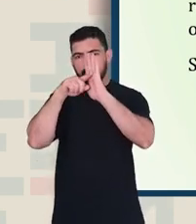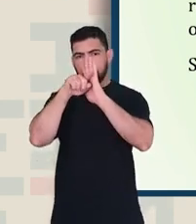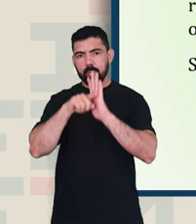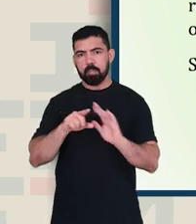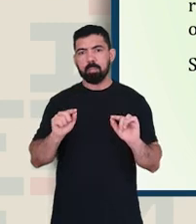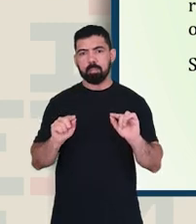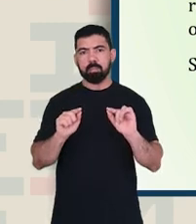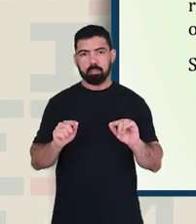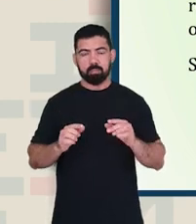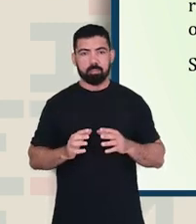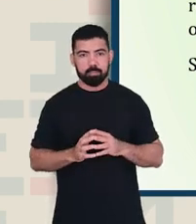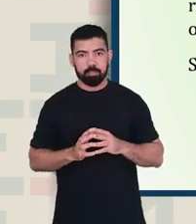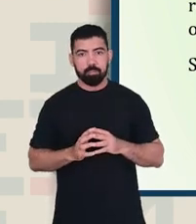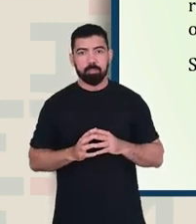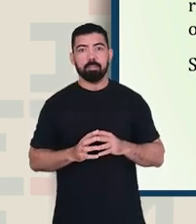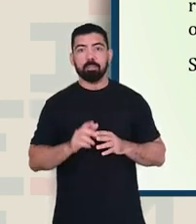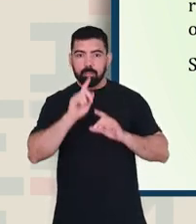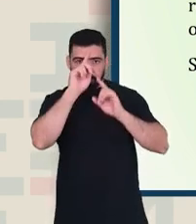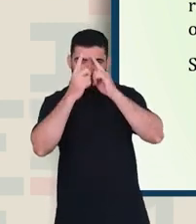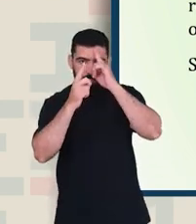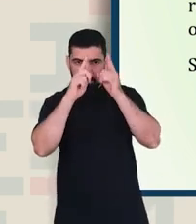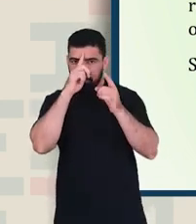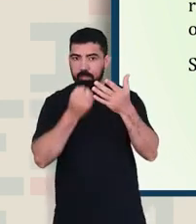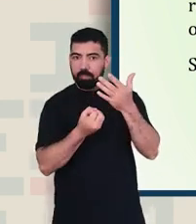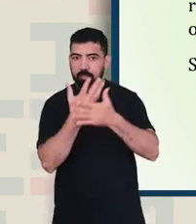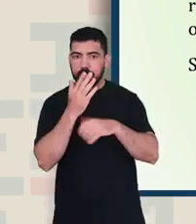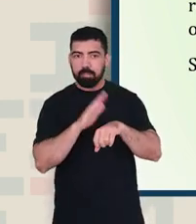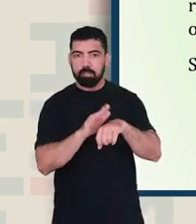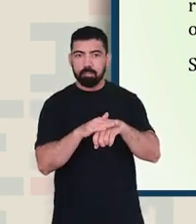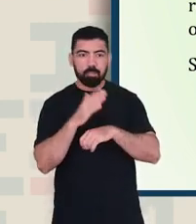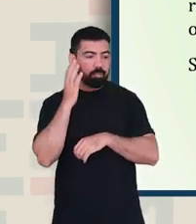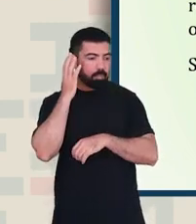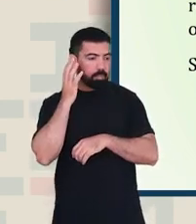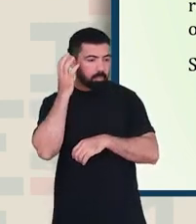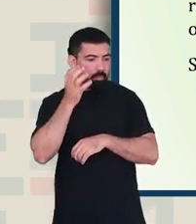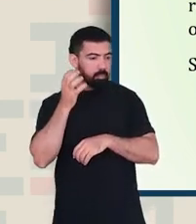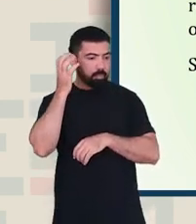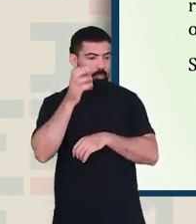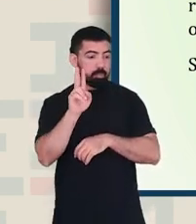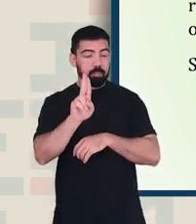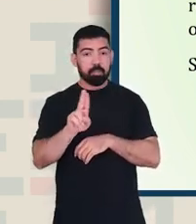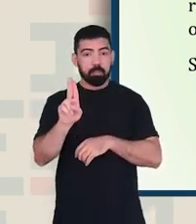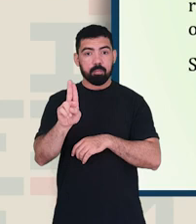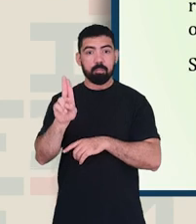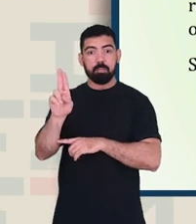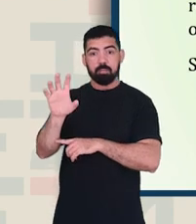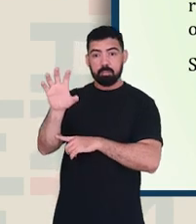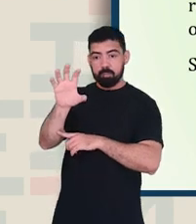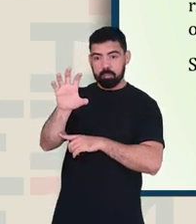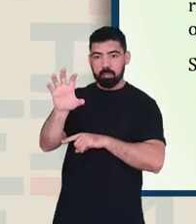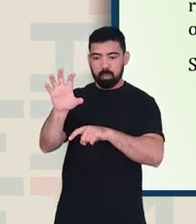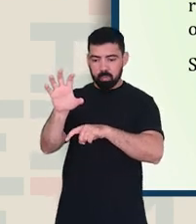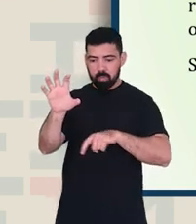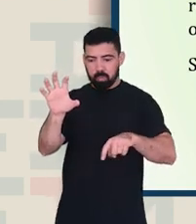investigar esta ideia de se produzir som, primeiro com fonógrafo, logo com o disco